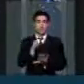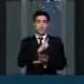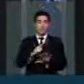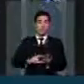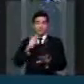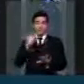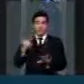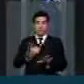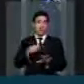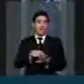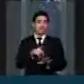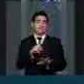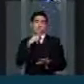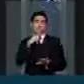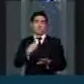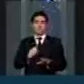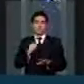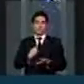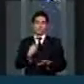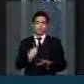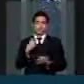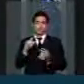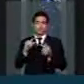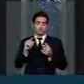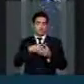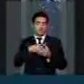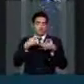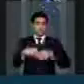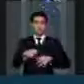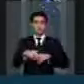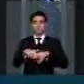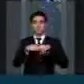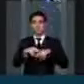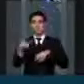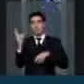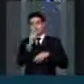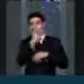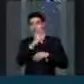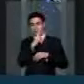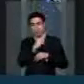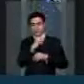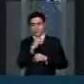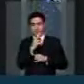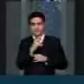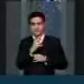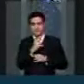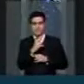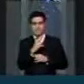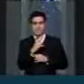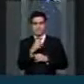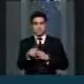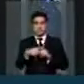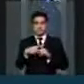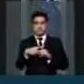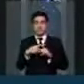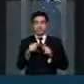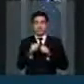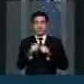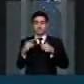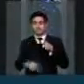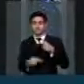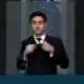não funcionou de forma esperada. Com isso, um esquema de emergência teria sido acionado,